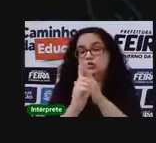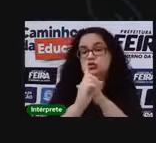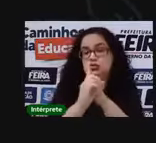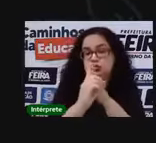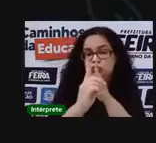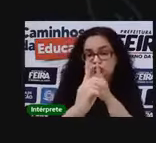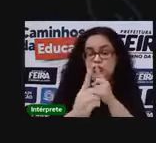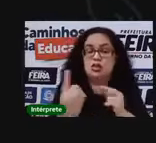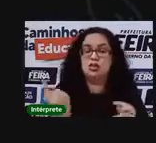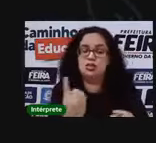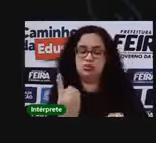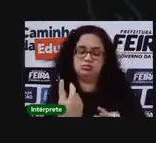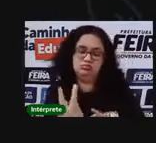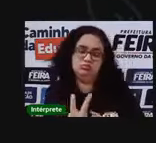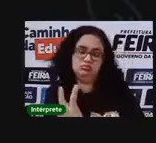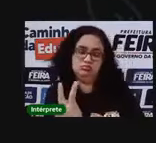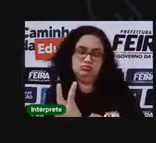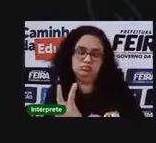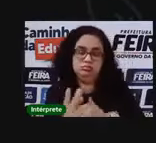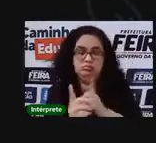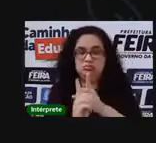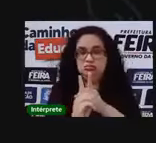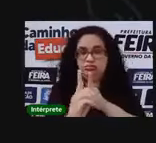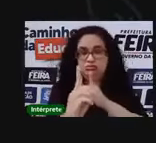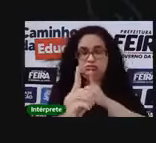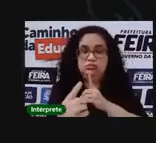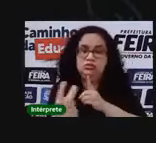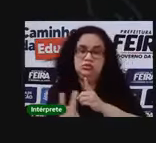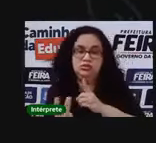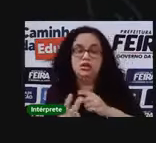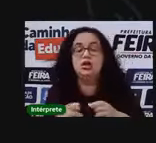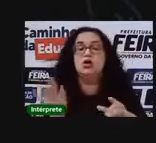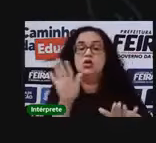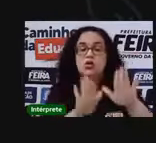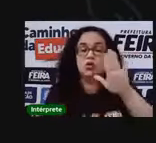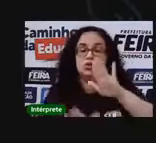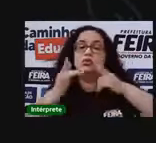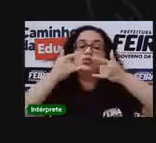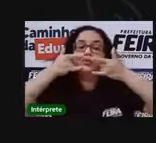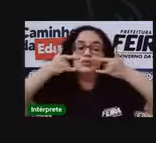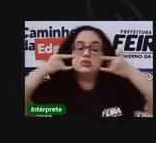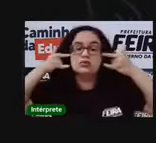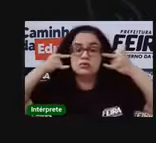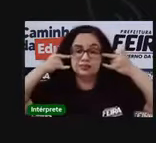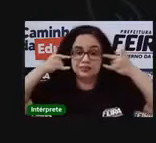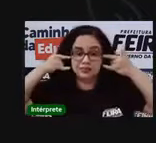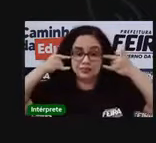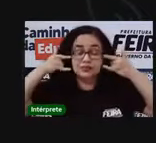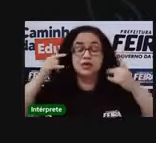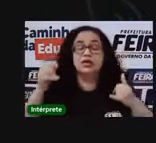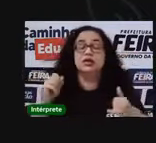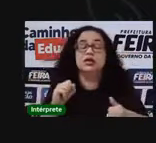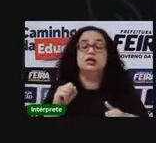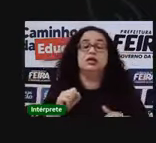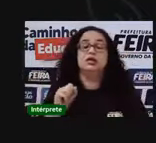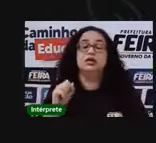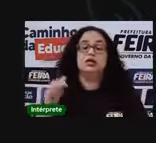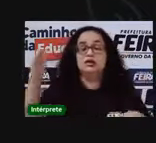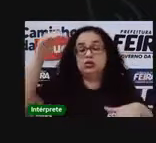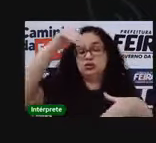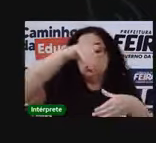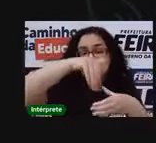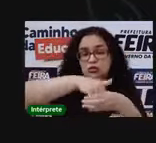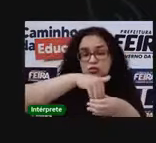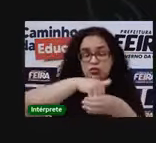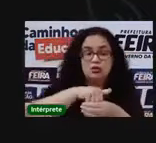de 2 metros, o cuidado de usar máscara, sabe? O cuidado de entrar no